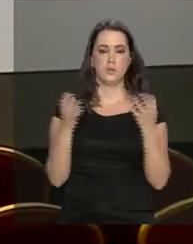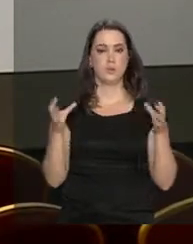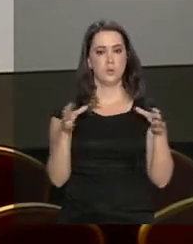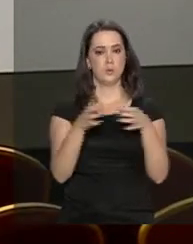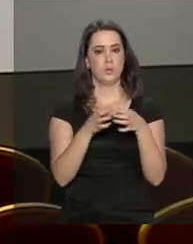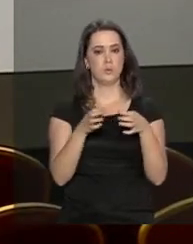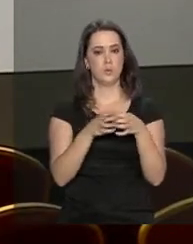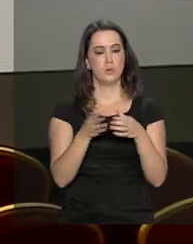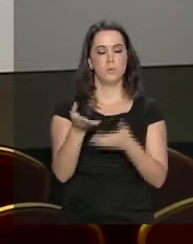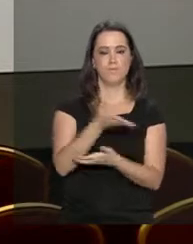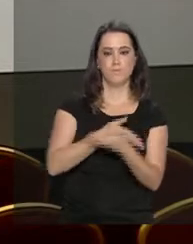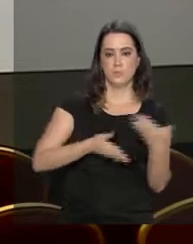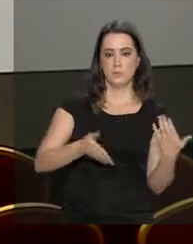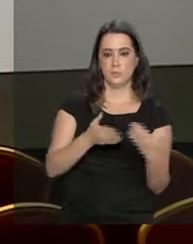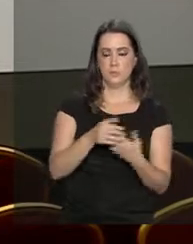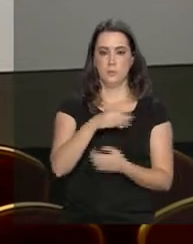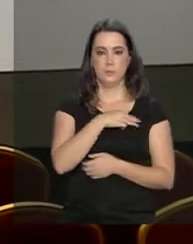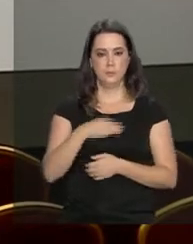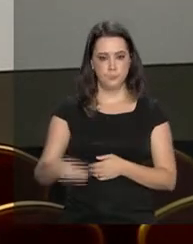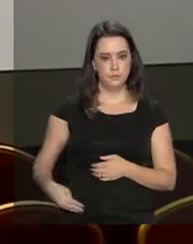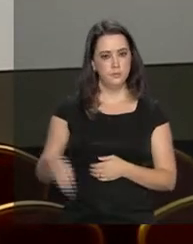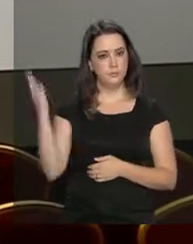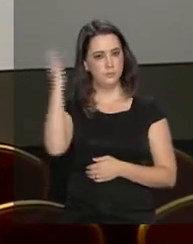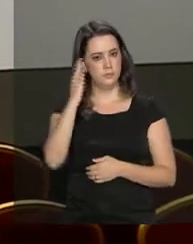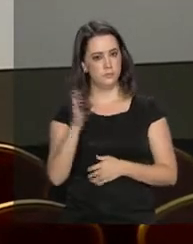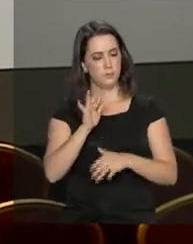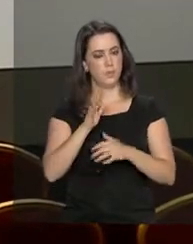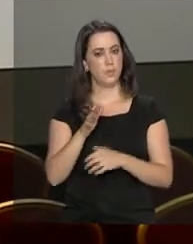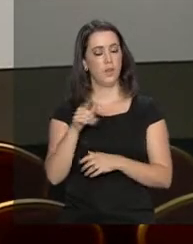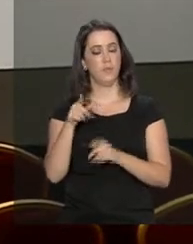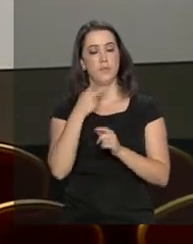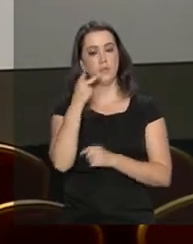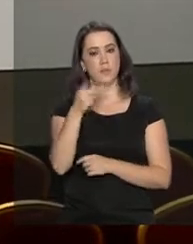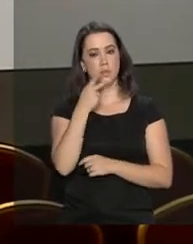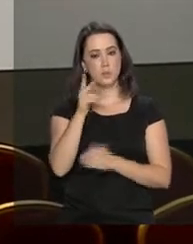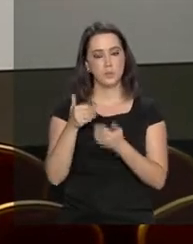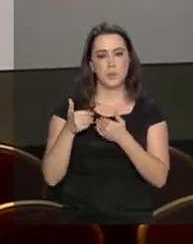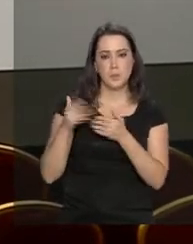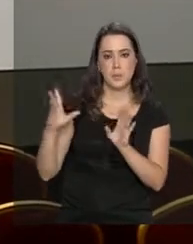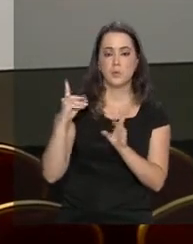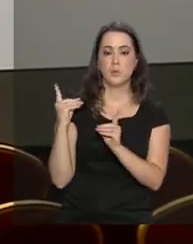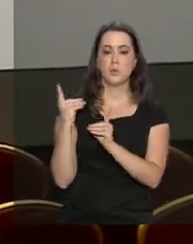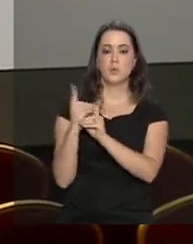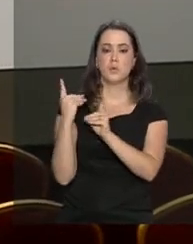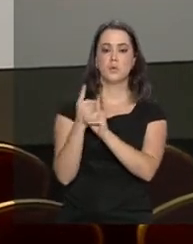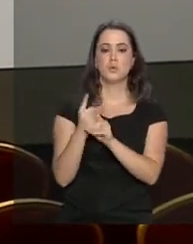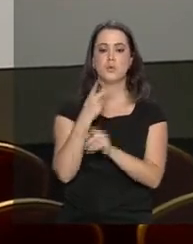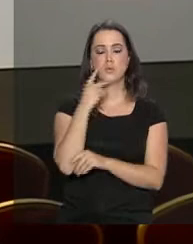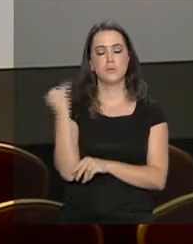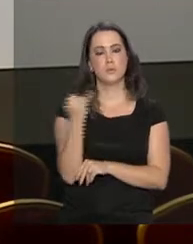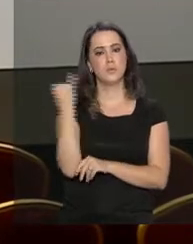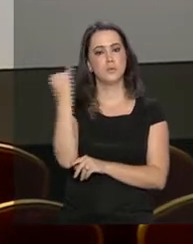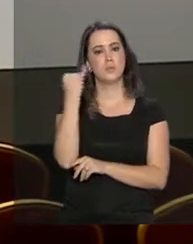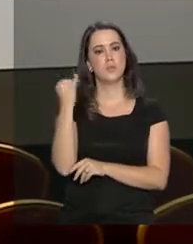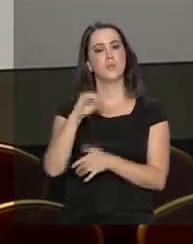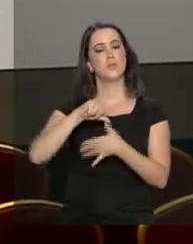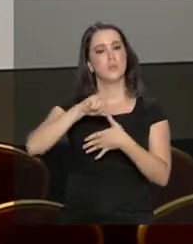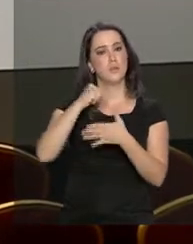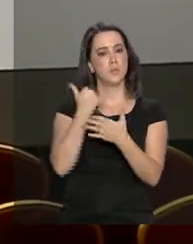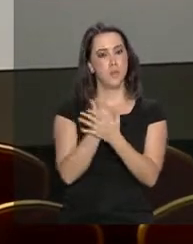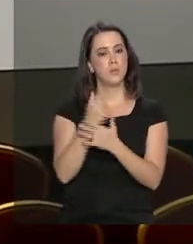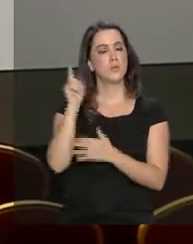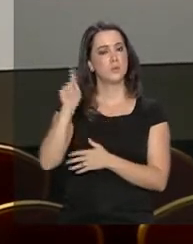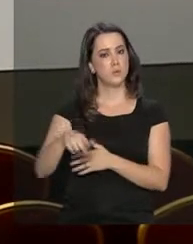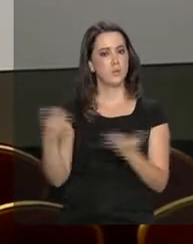do mercado comum o ministro brasileiro aloísio nunes falou na abertura do encontro e ressaltou que o mercosul é